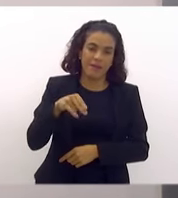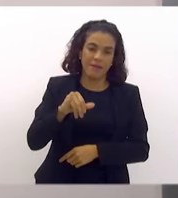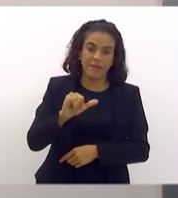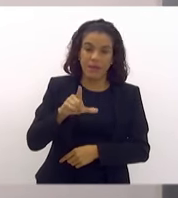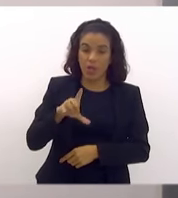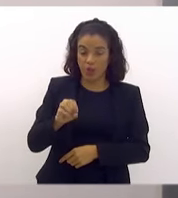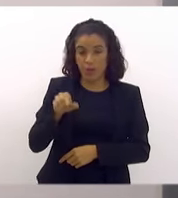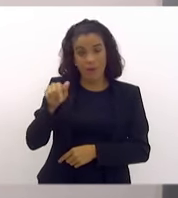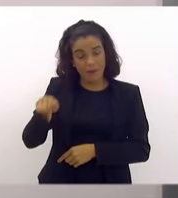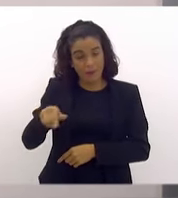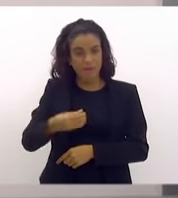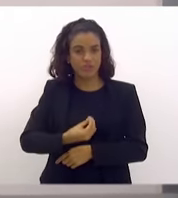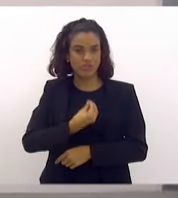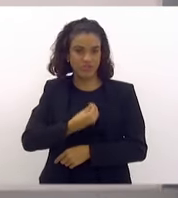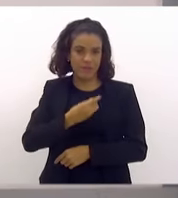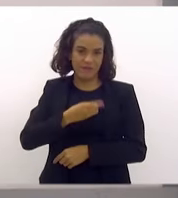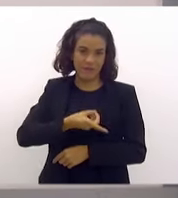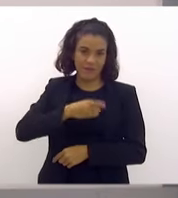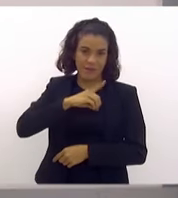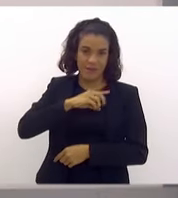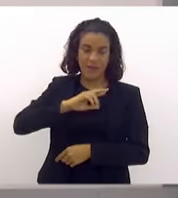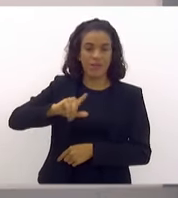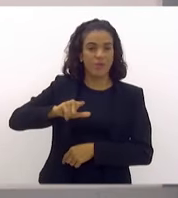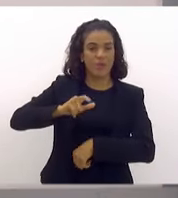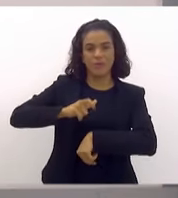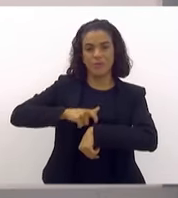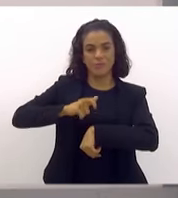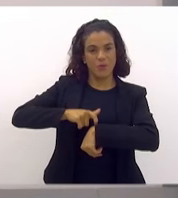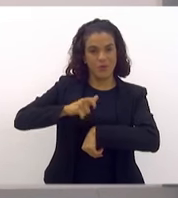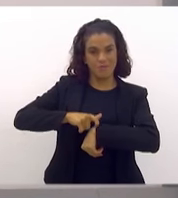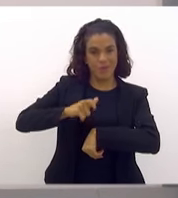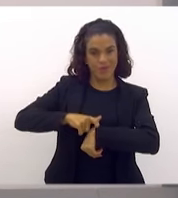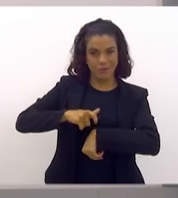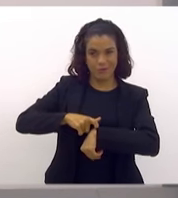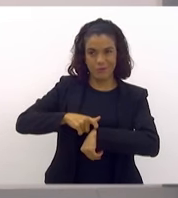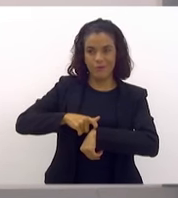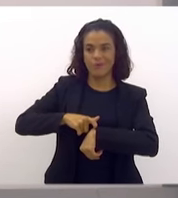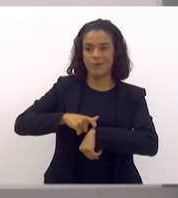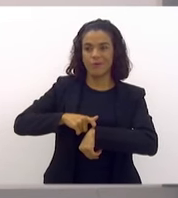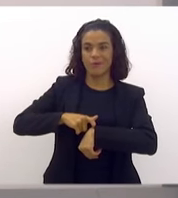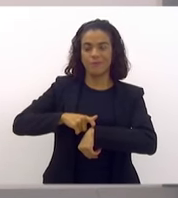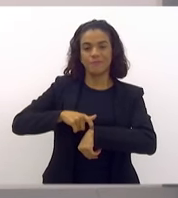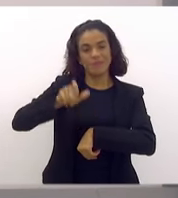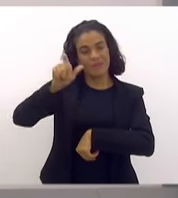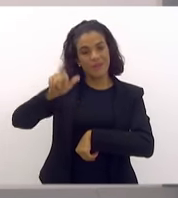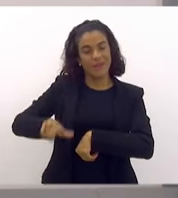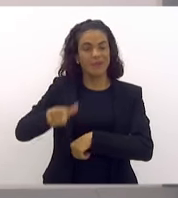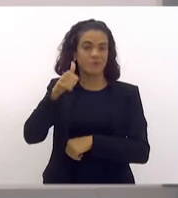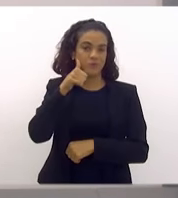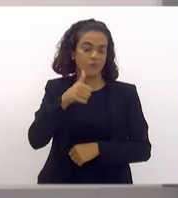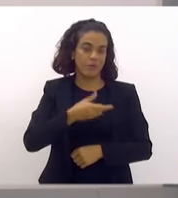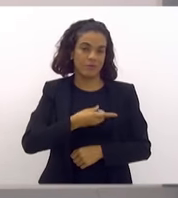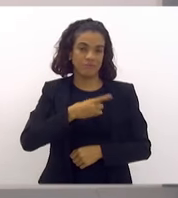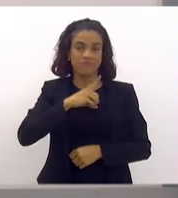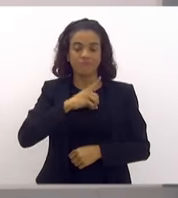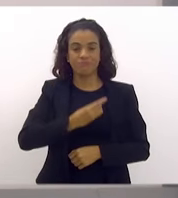passou por essa delegacia mas não foi no momento em que eh esta delegada